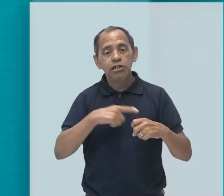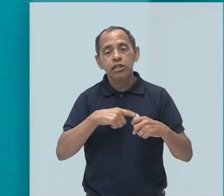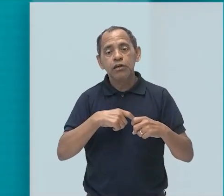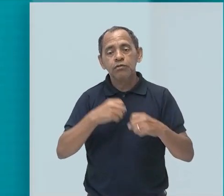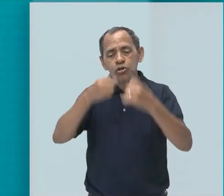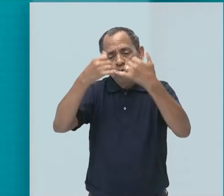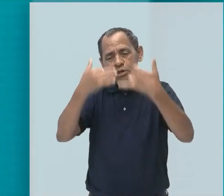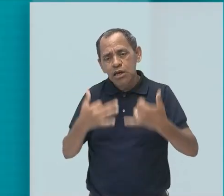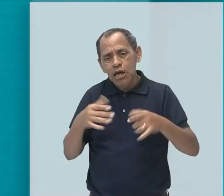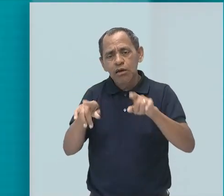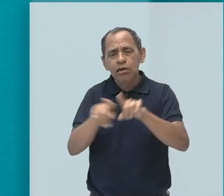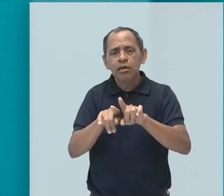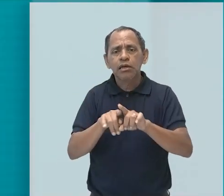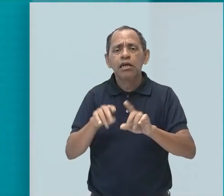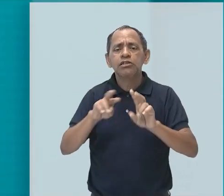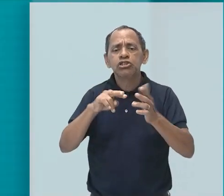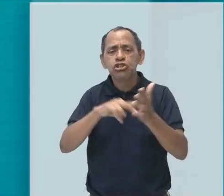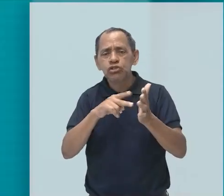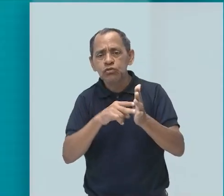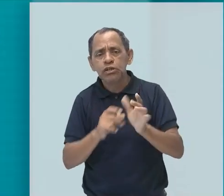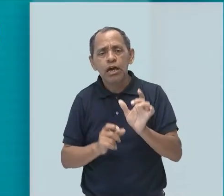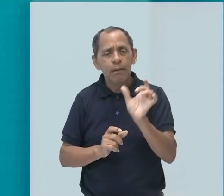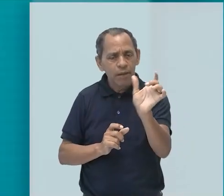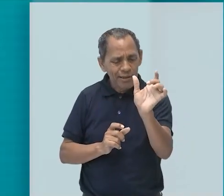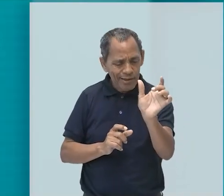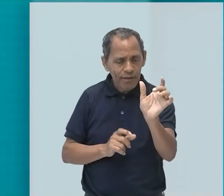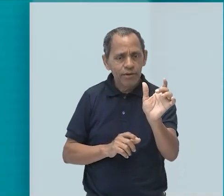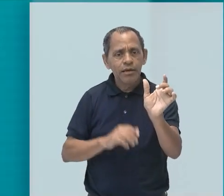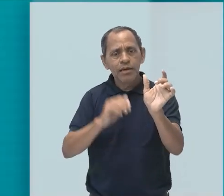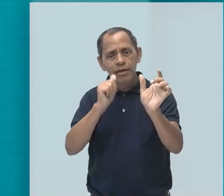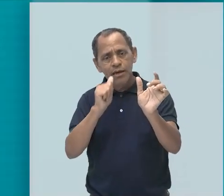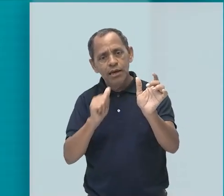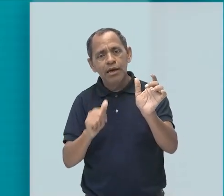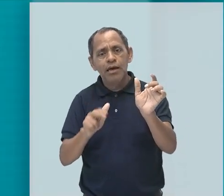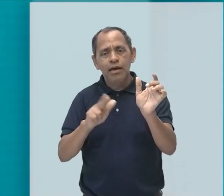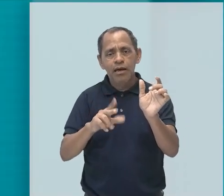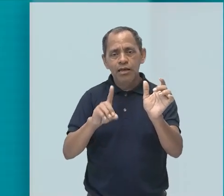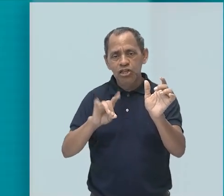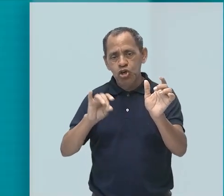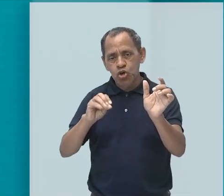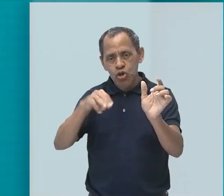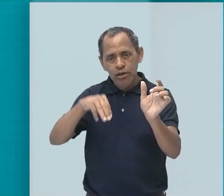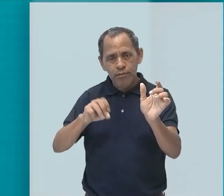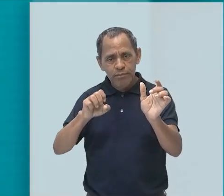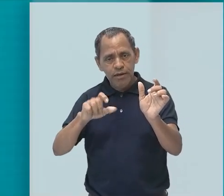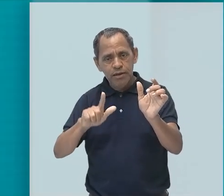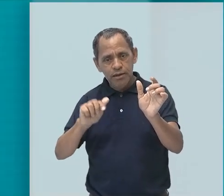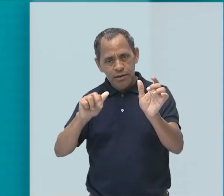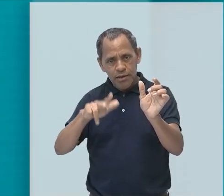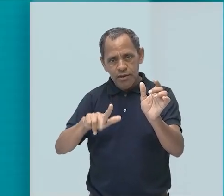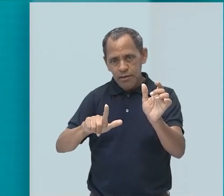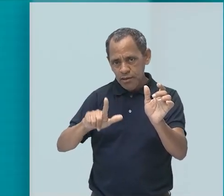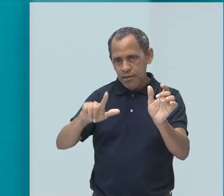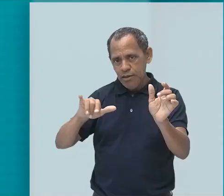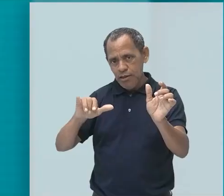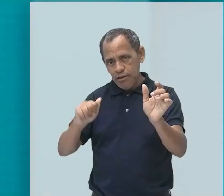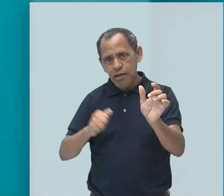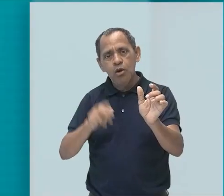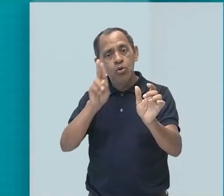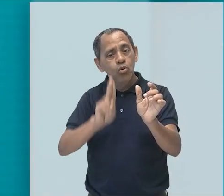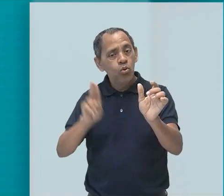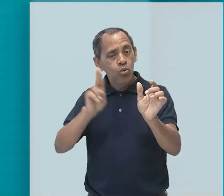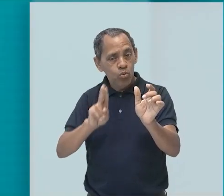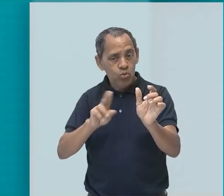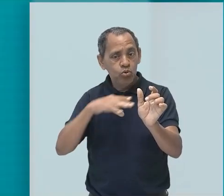cardiomegalia significava. Então, percebam aí que, de fato, é uma ocorrência aí de variação linguística por conta do uso de um